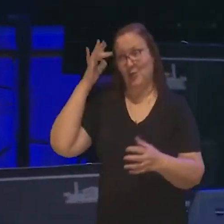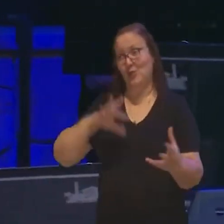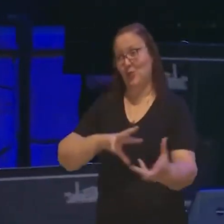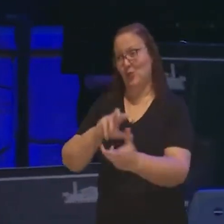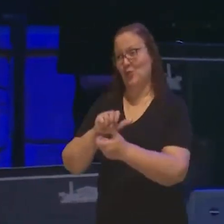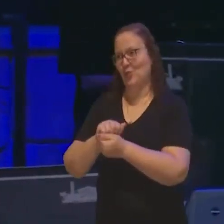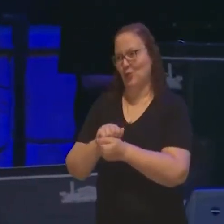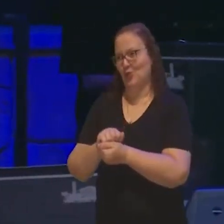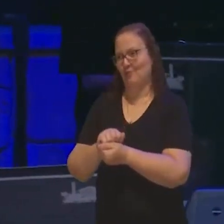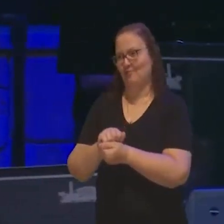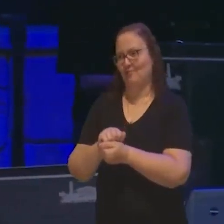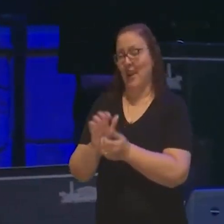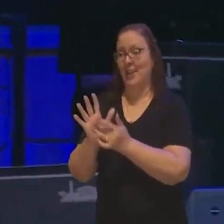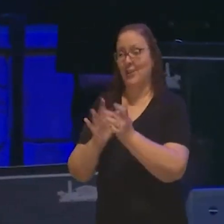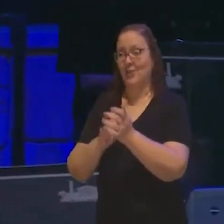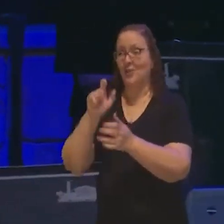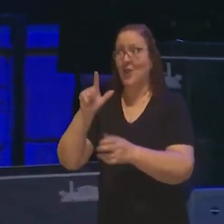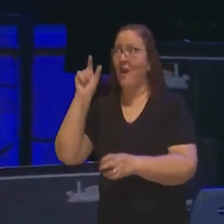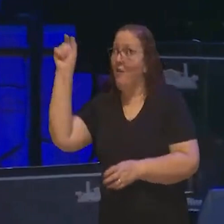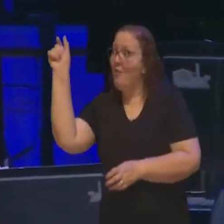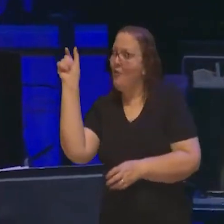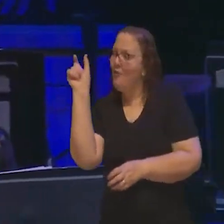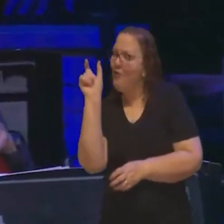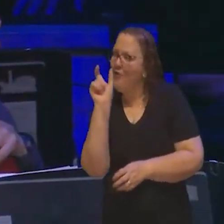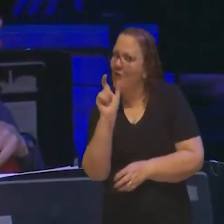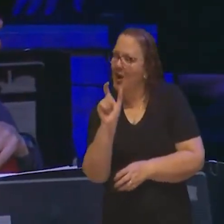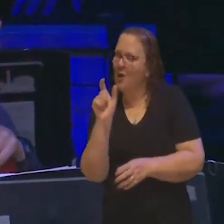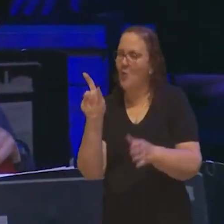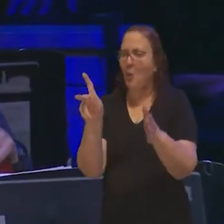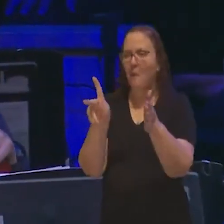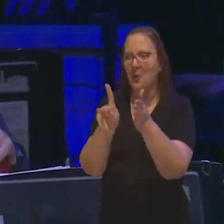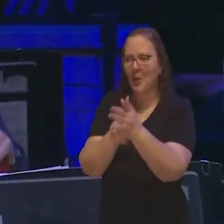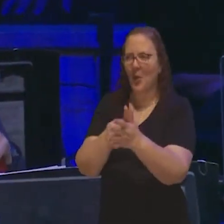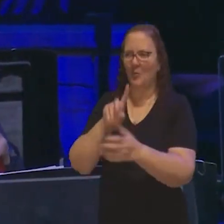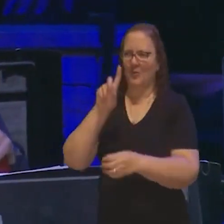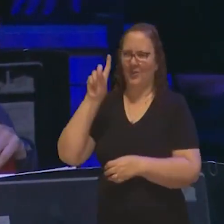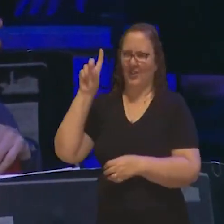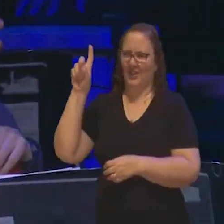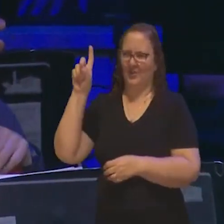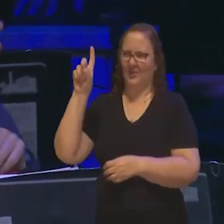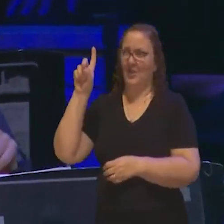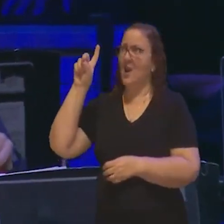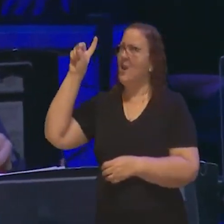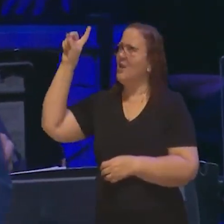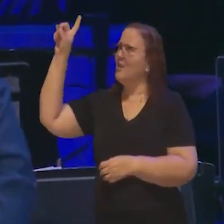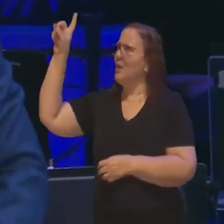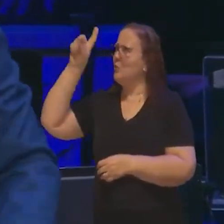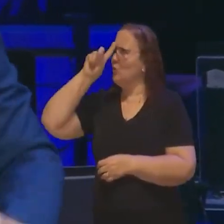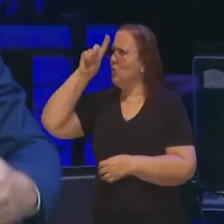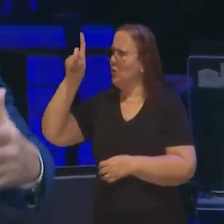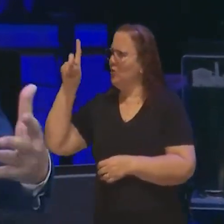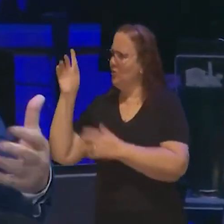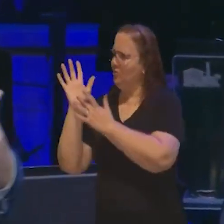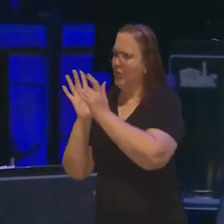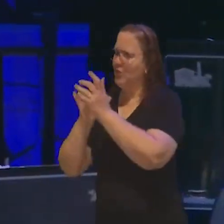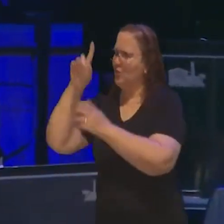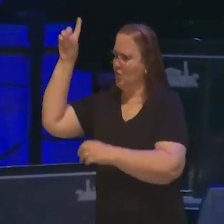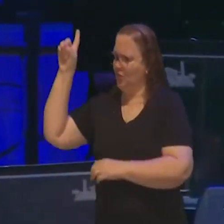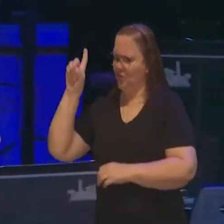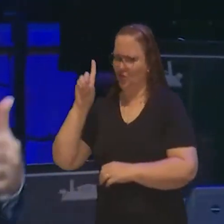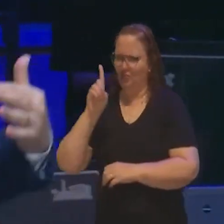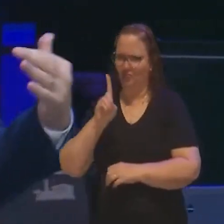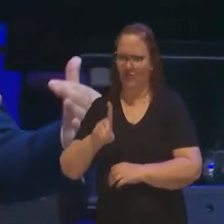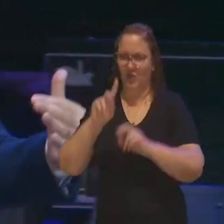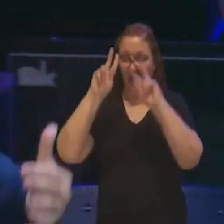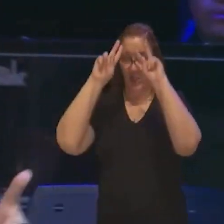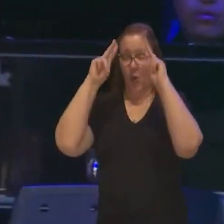de Deus, a palavra de Deus encarnado. E Deus entre nós, conforme nós ouvimos aqui, Emanuel, Deus